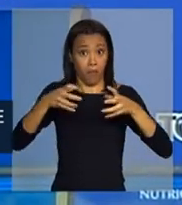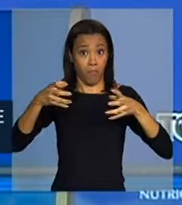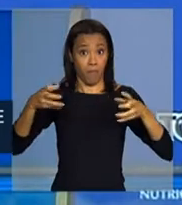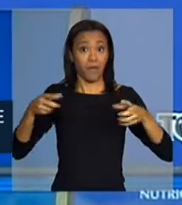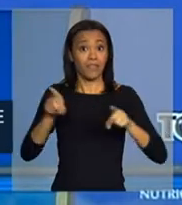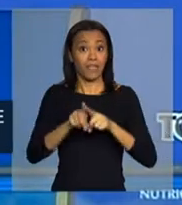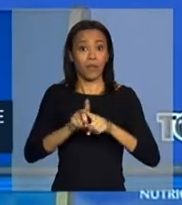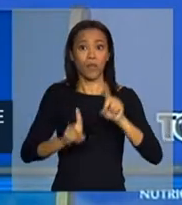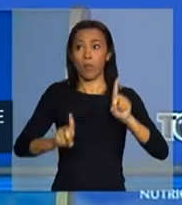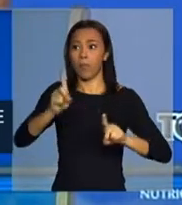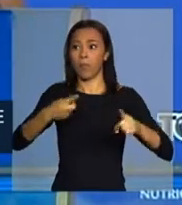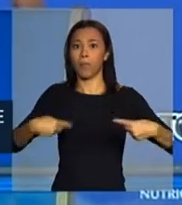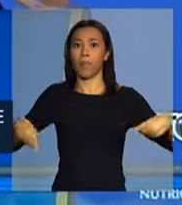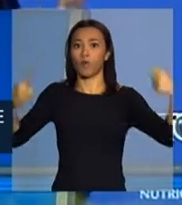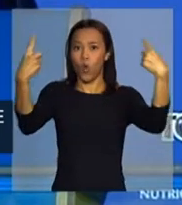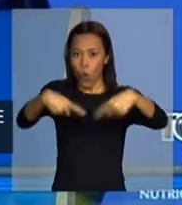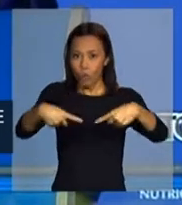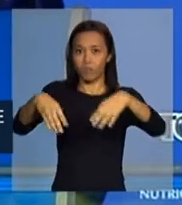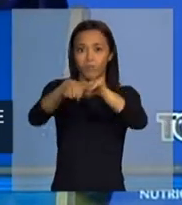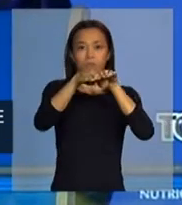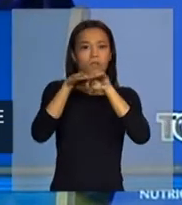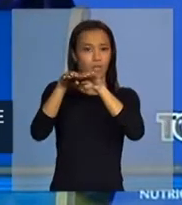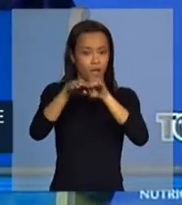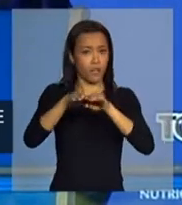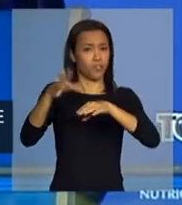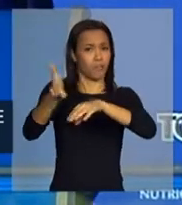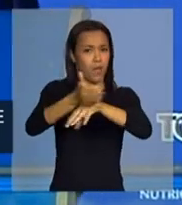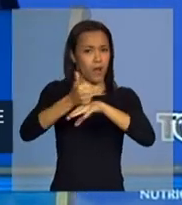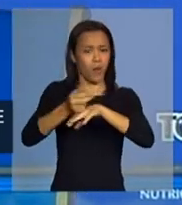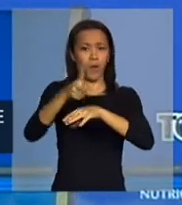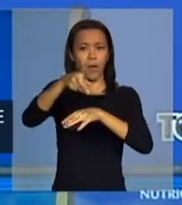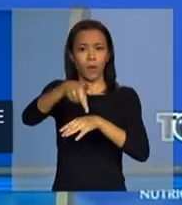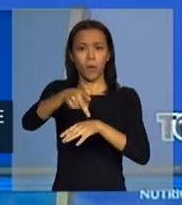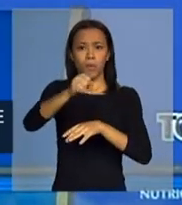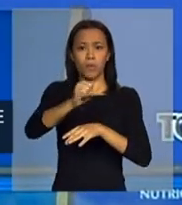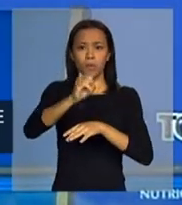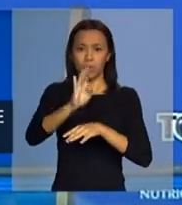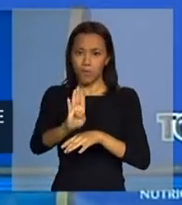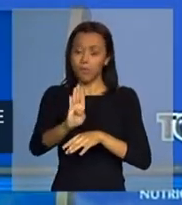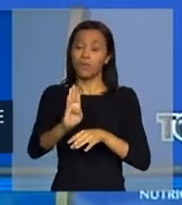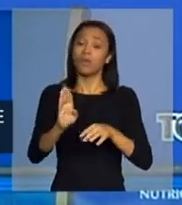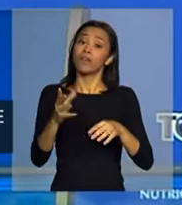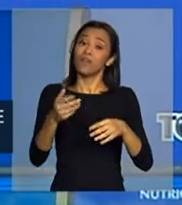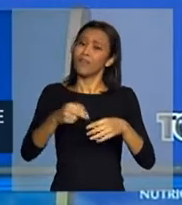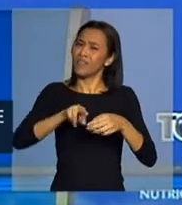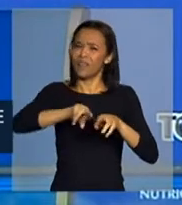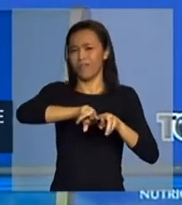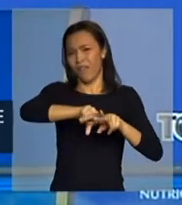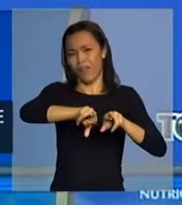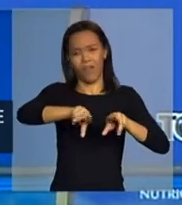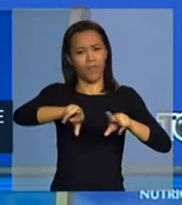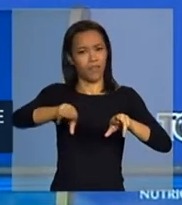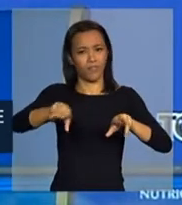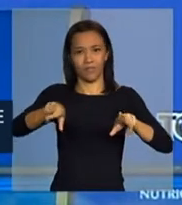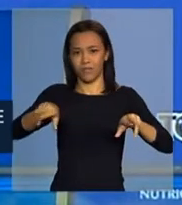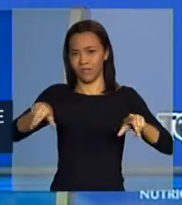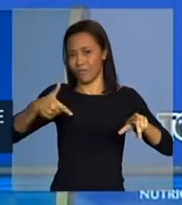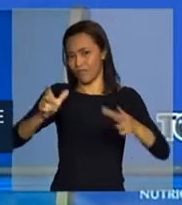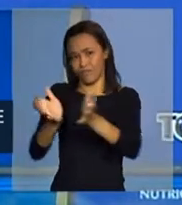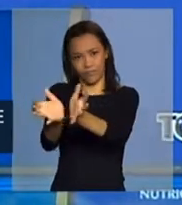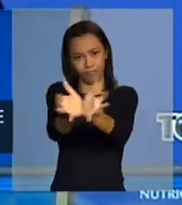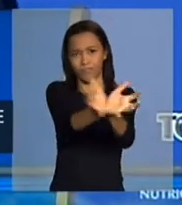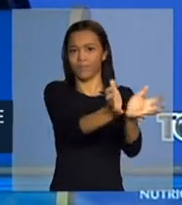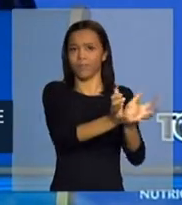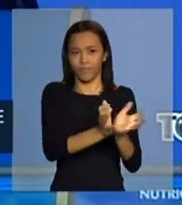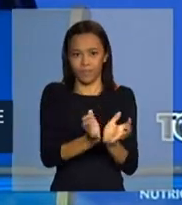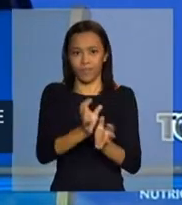nossa competitividade, melhora do nosso produto interno bruto e, assim, em várias outras, em outros setores.